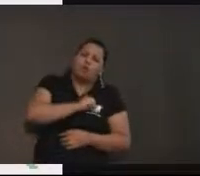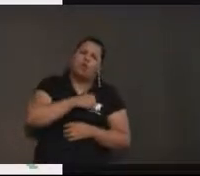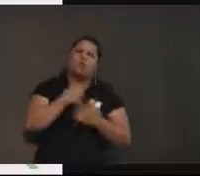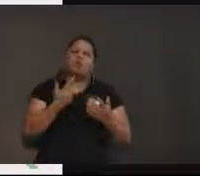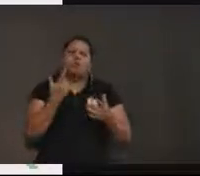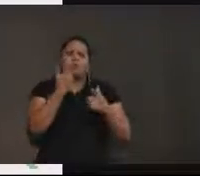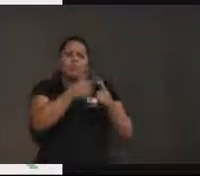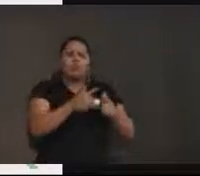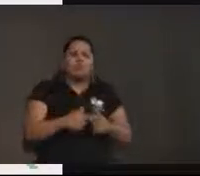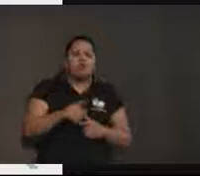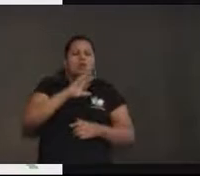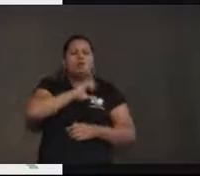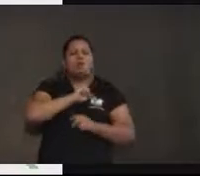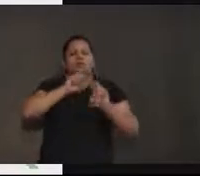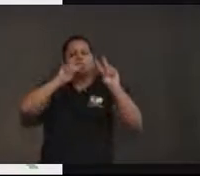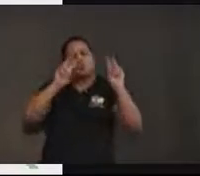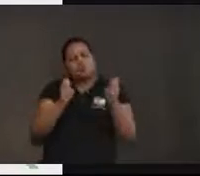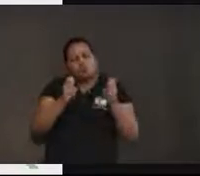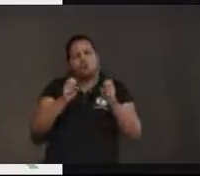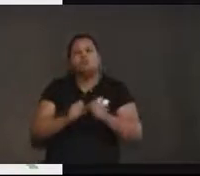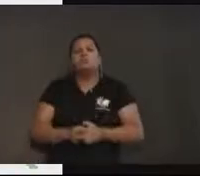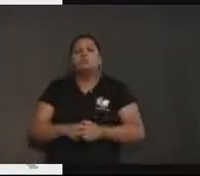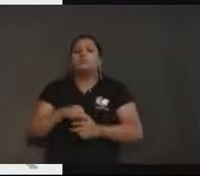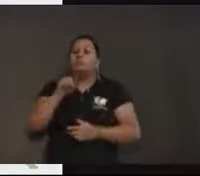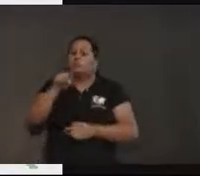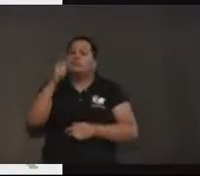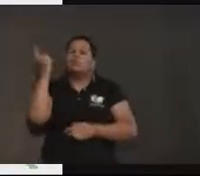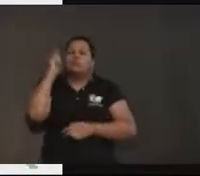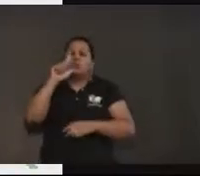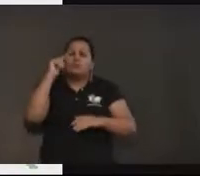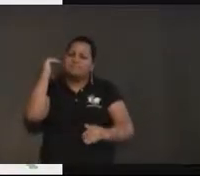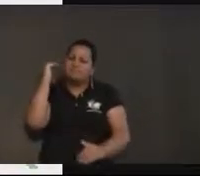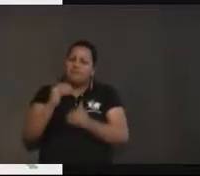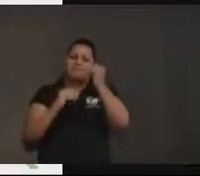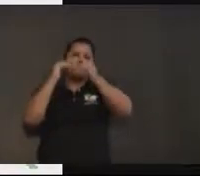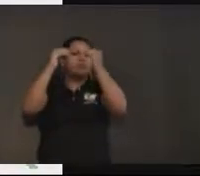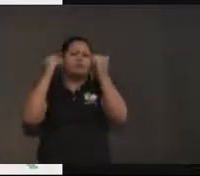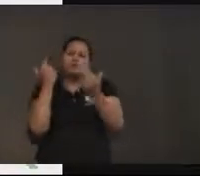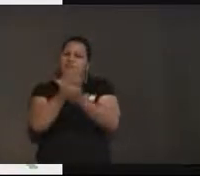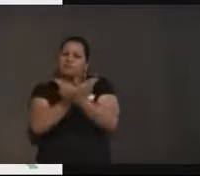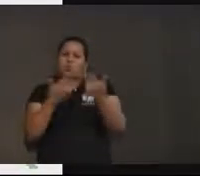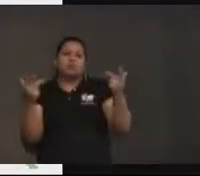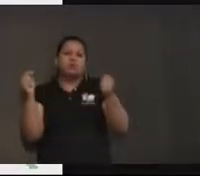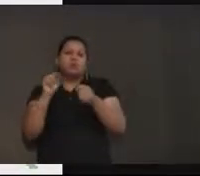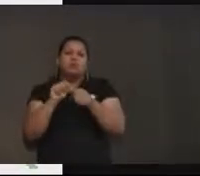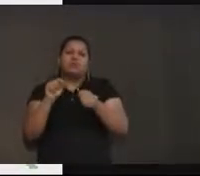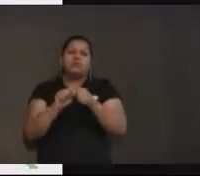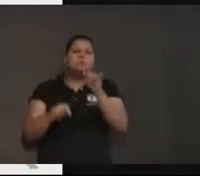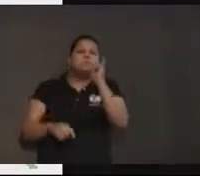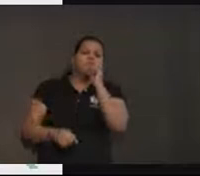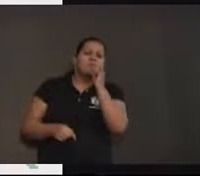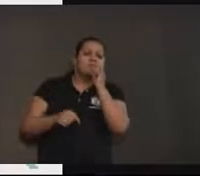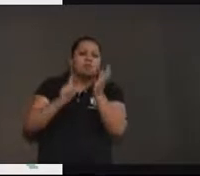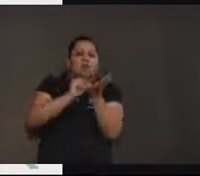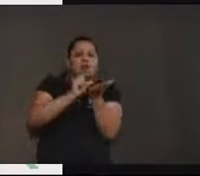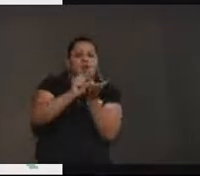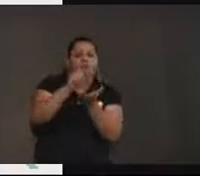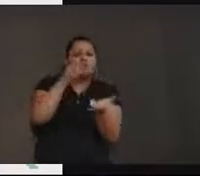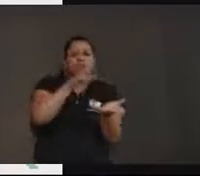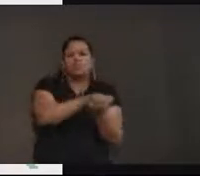gosta de estudar um assunto pode fazer coisas muito avançadas como participar por exemplo de uma publicação do artigo